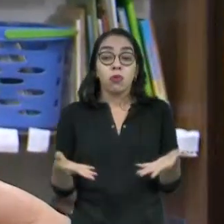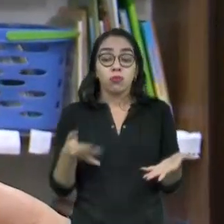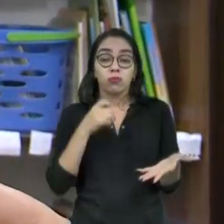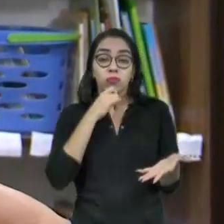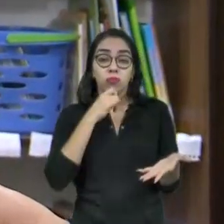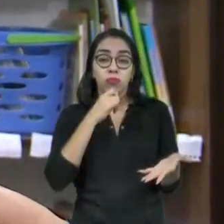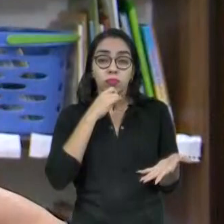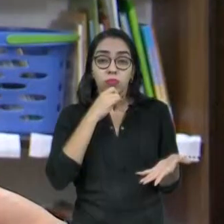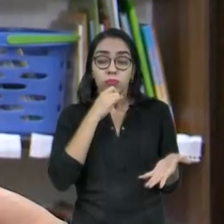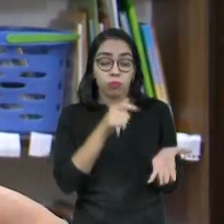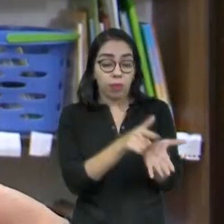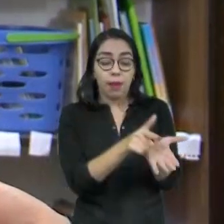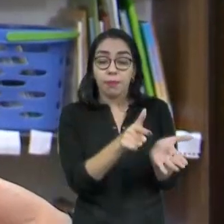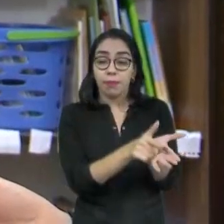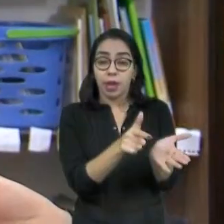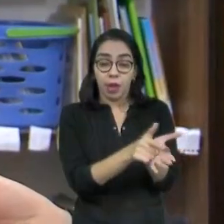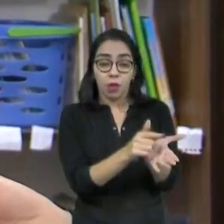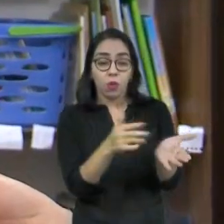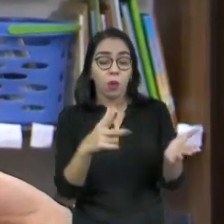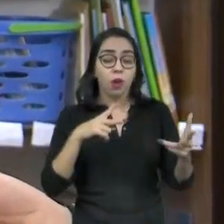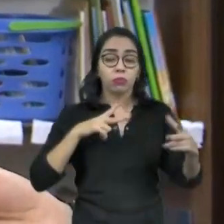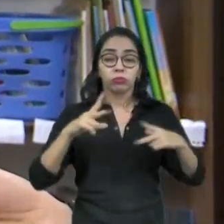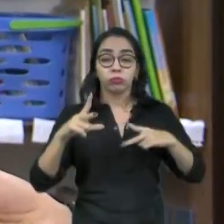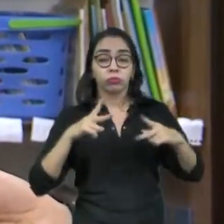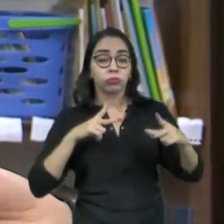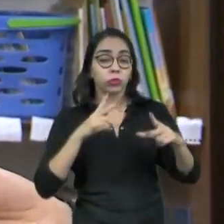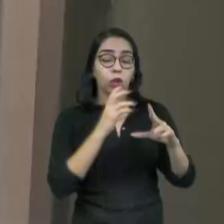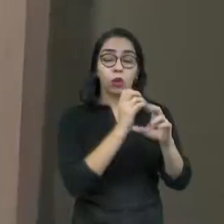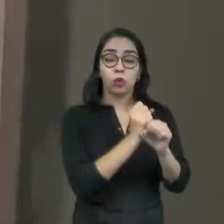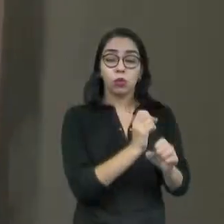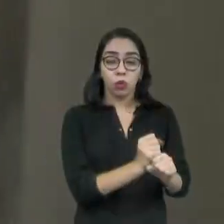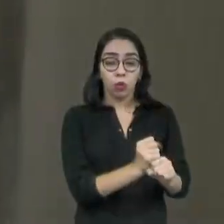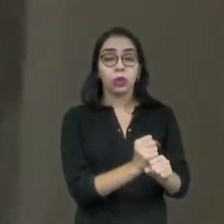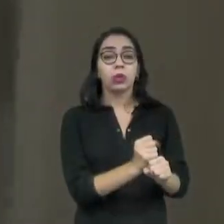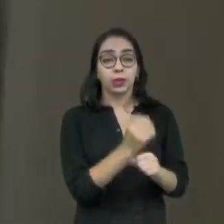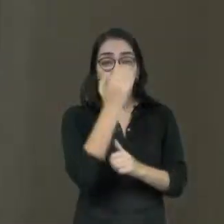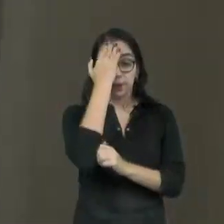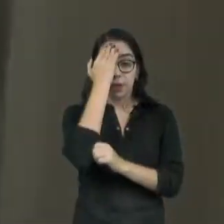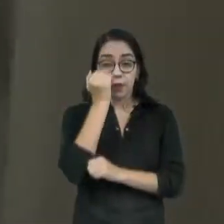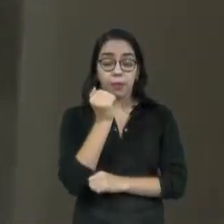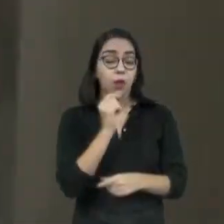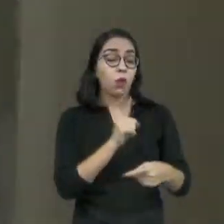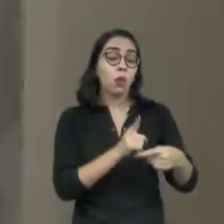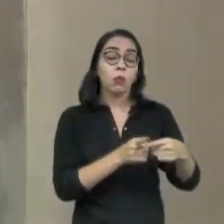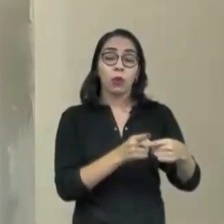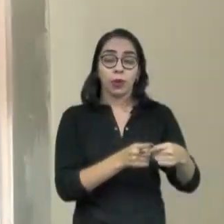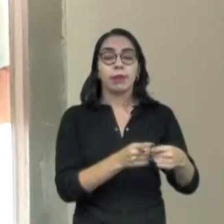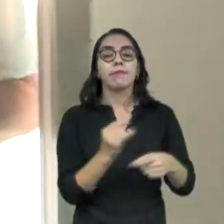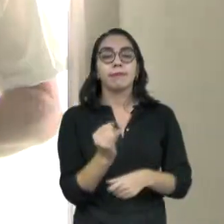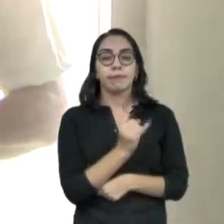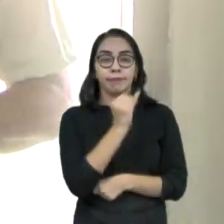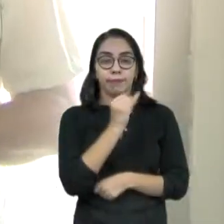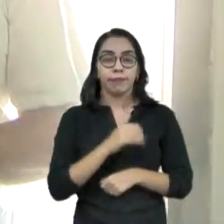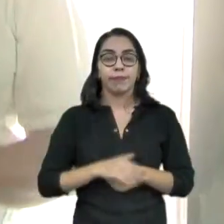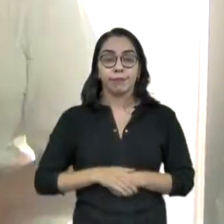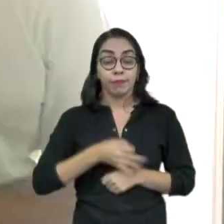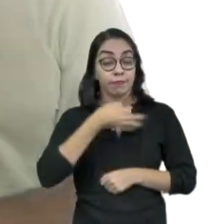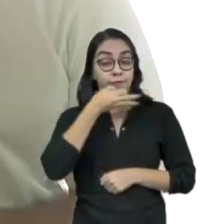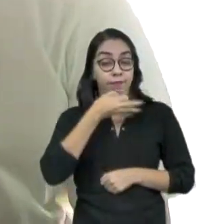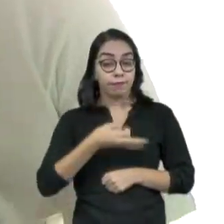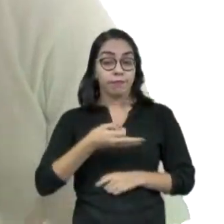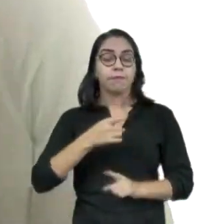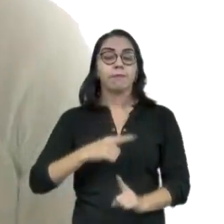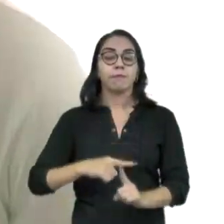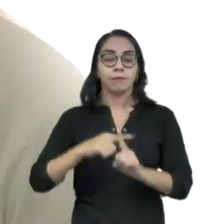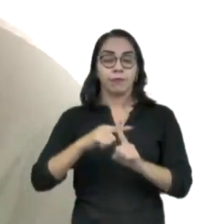seja ela qual for da concessionária e poder ter acesso aos dados é muito importante a opinião positiva sobre esse novo projeto de lei vai em consenso